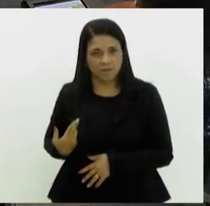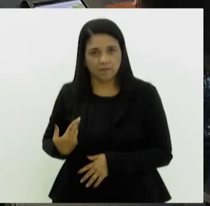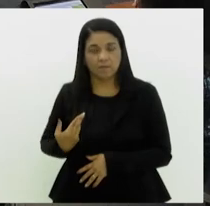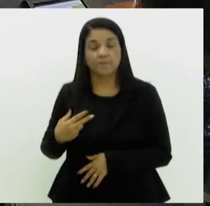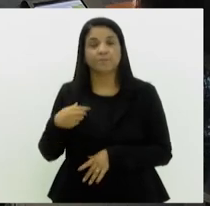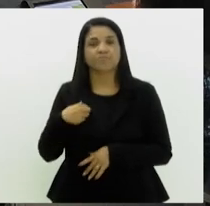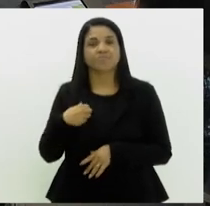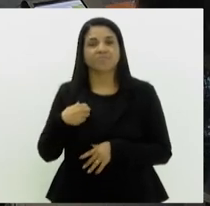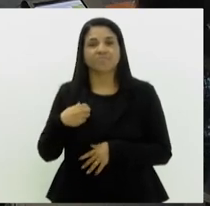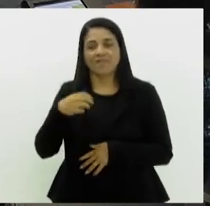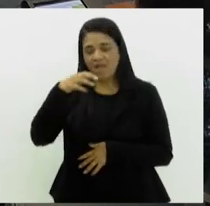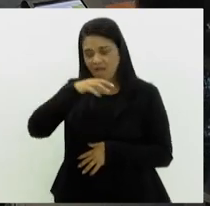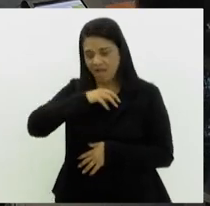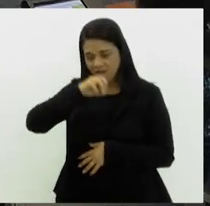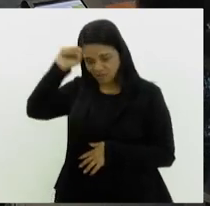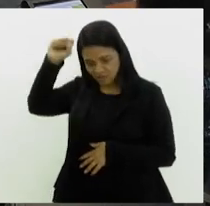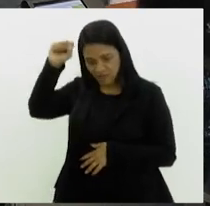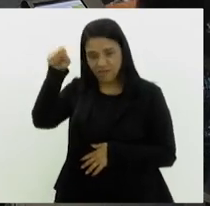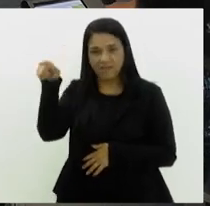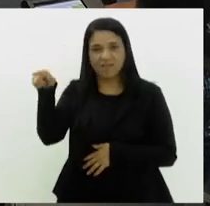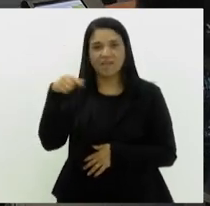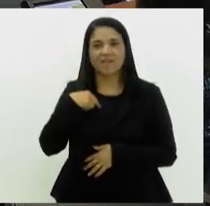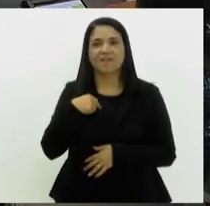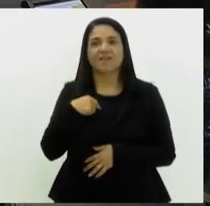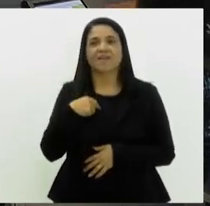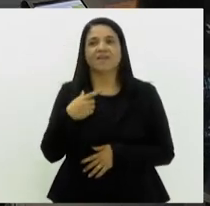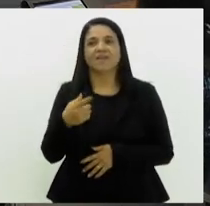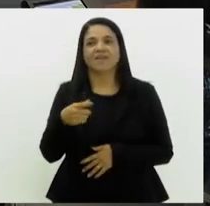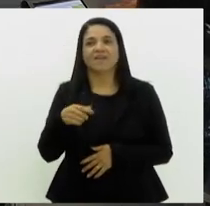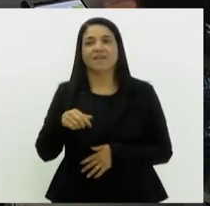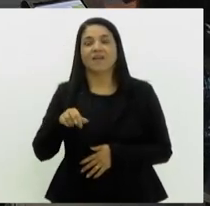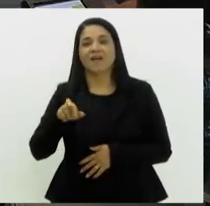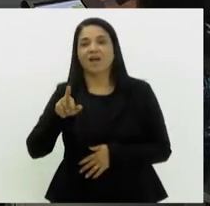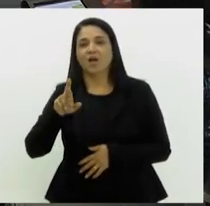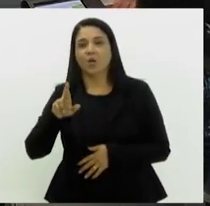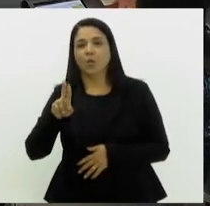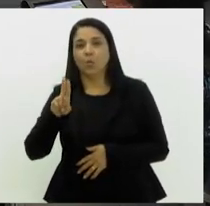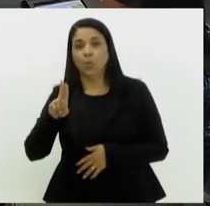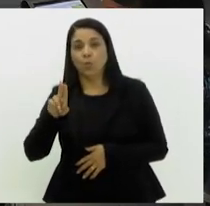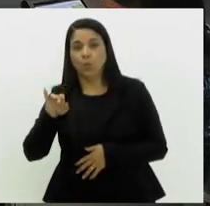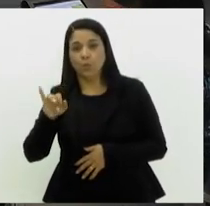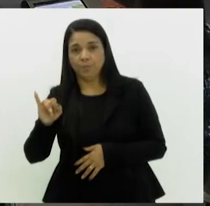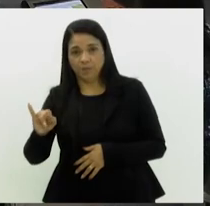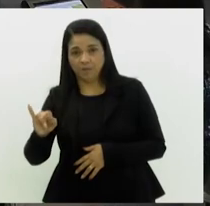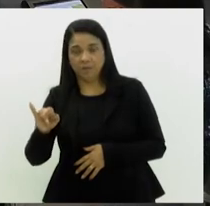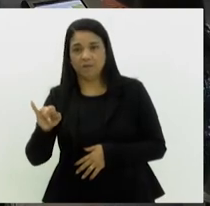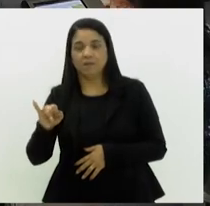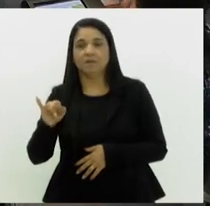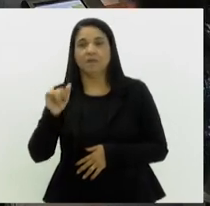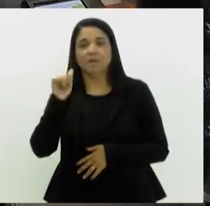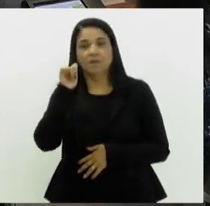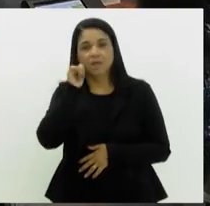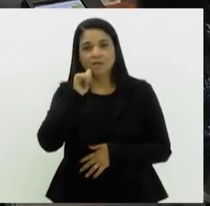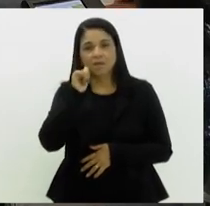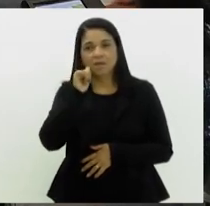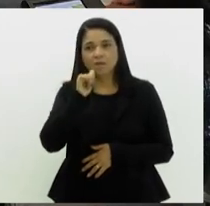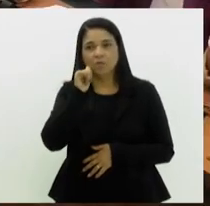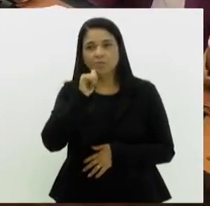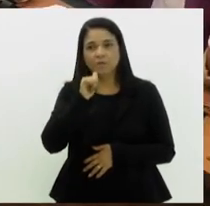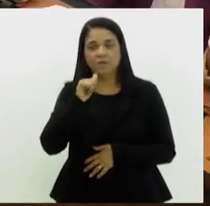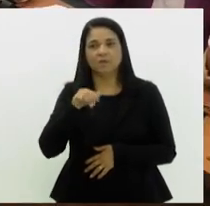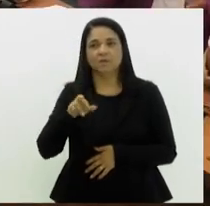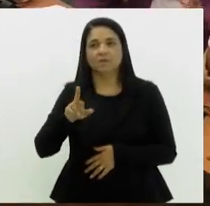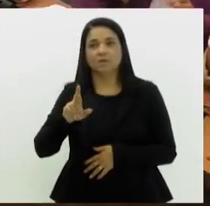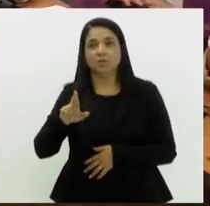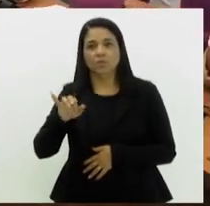deixar muito axé para ela, Chacal, Rubi, que estão chegando, que está chegando aí, para abrilhantar essa vida de luta, de militância,